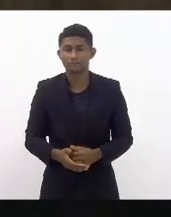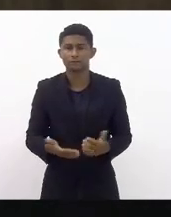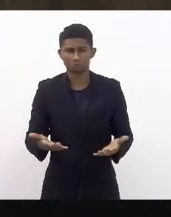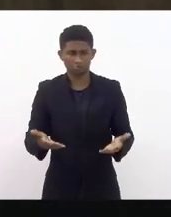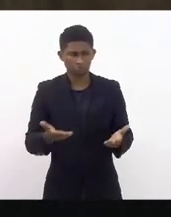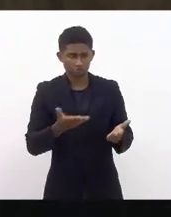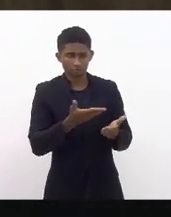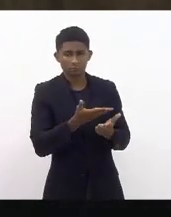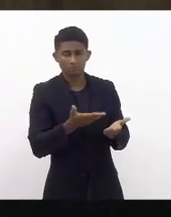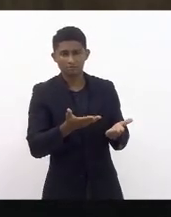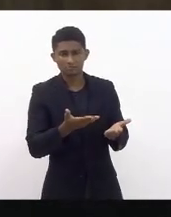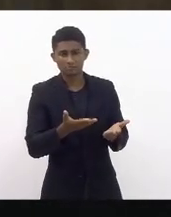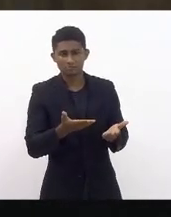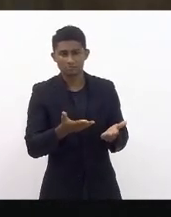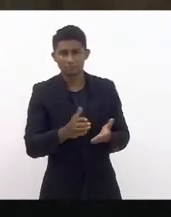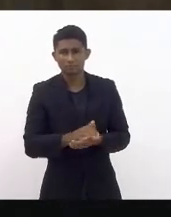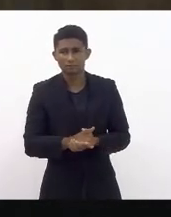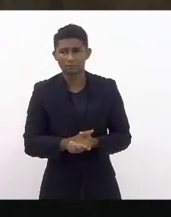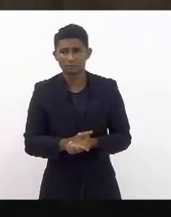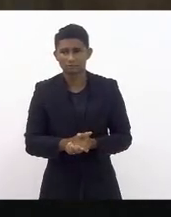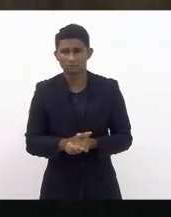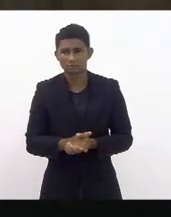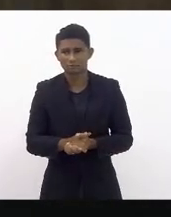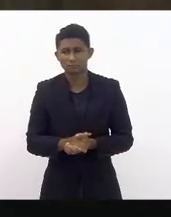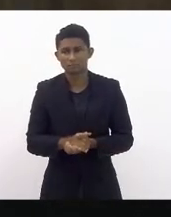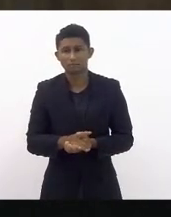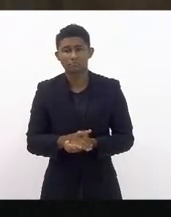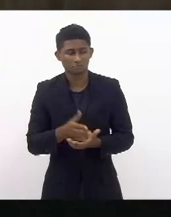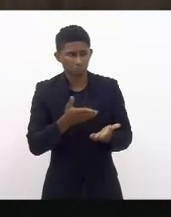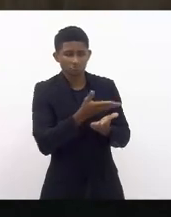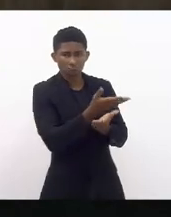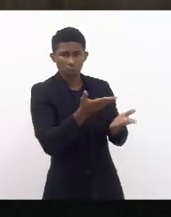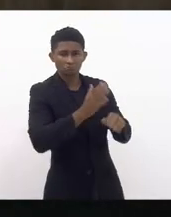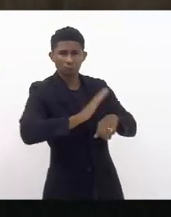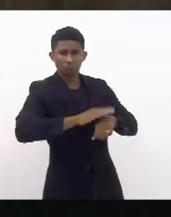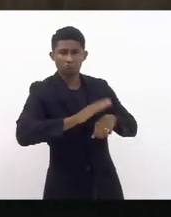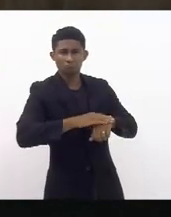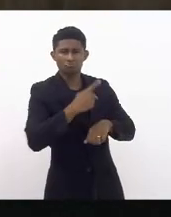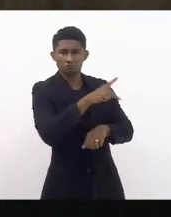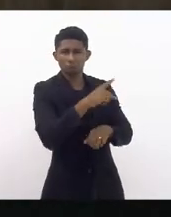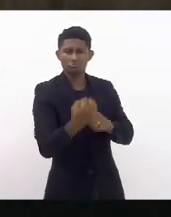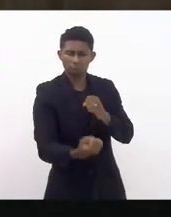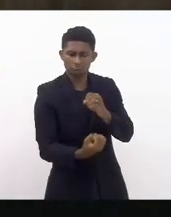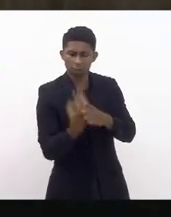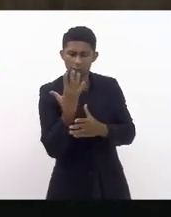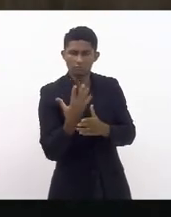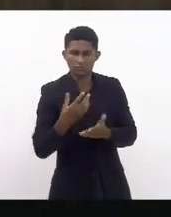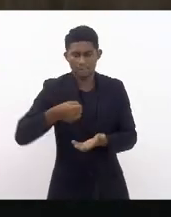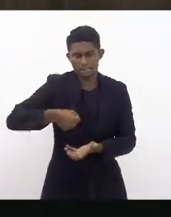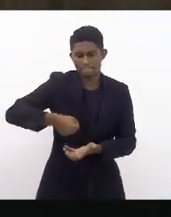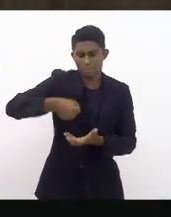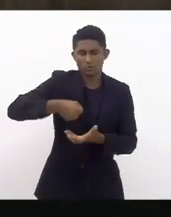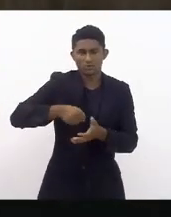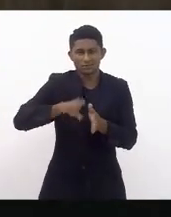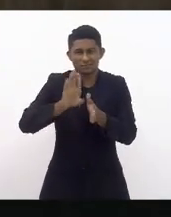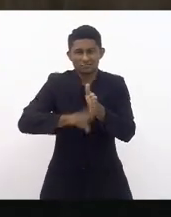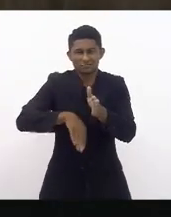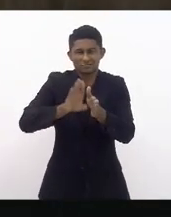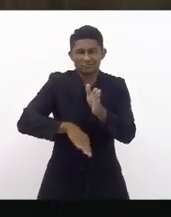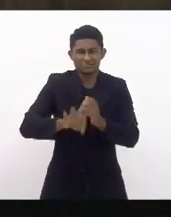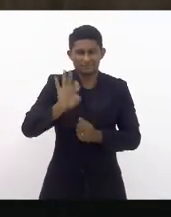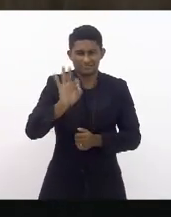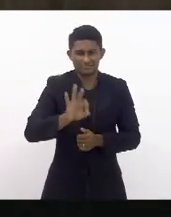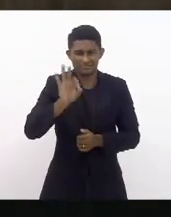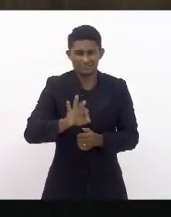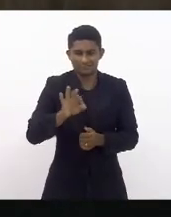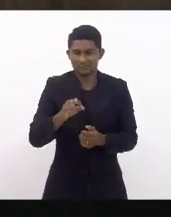garantido, tia Ju, a autonomia para a criação de bolsas de estudo para os estudantes.